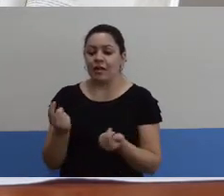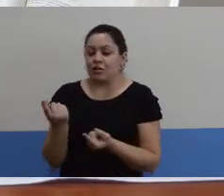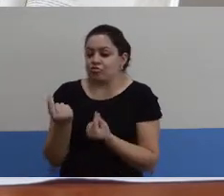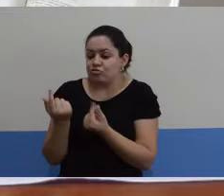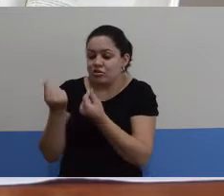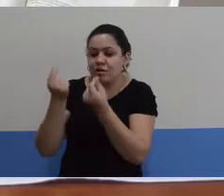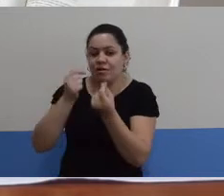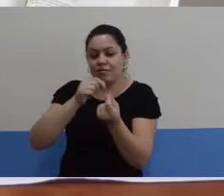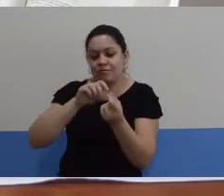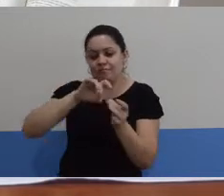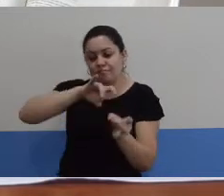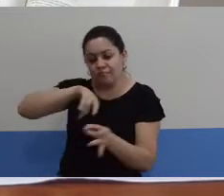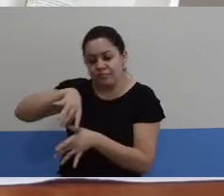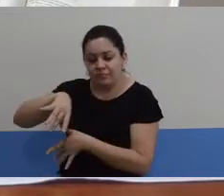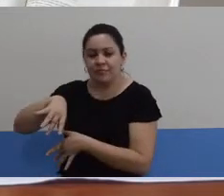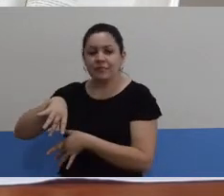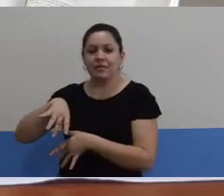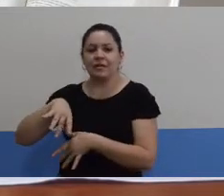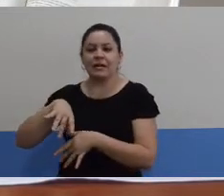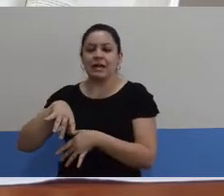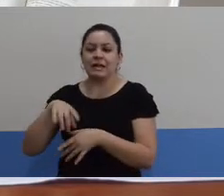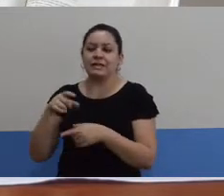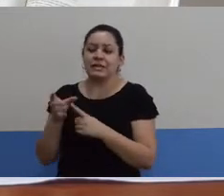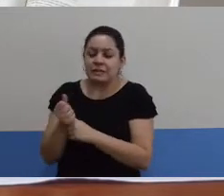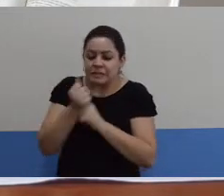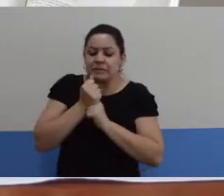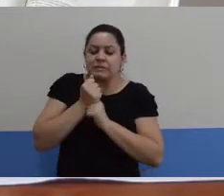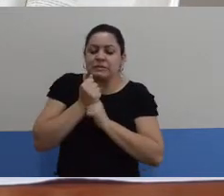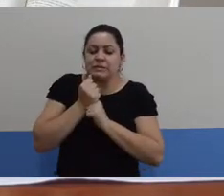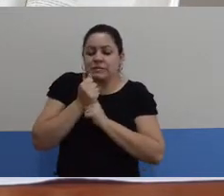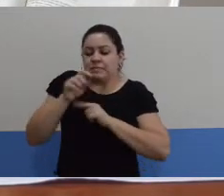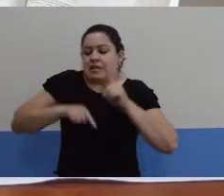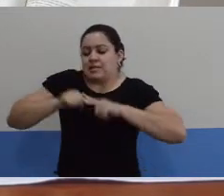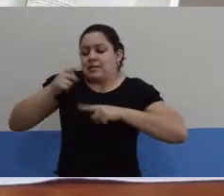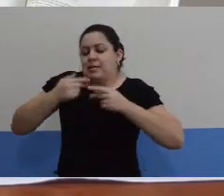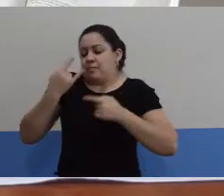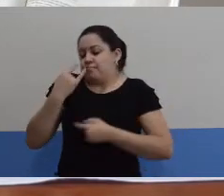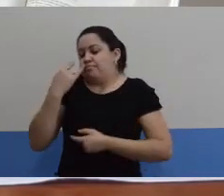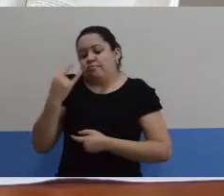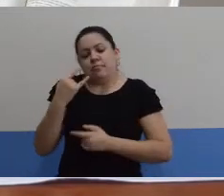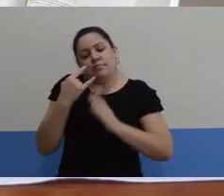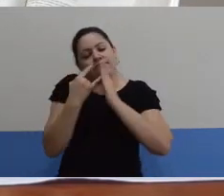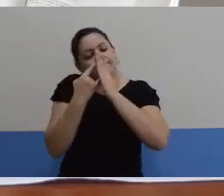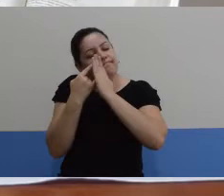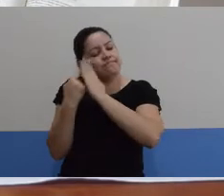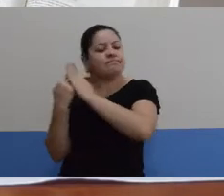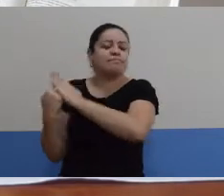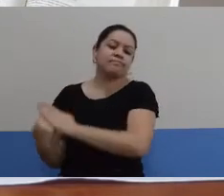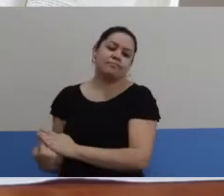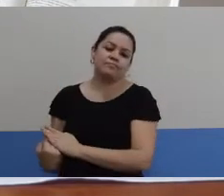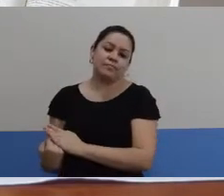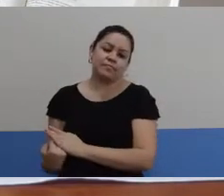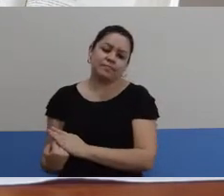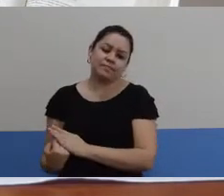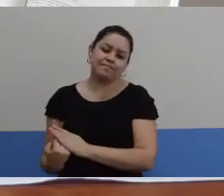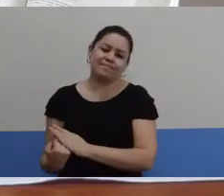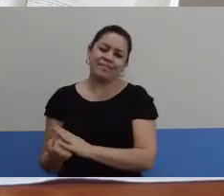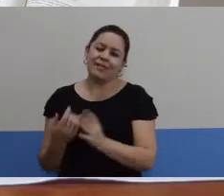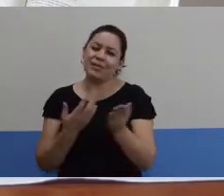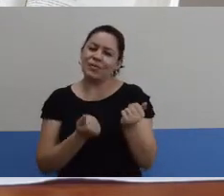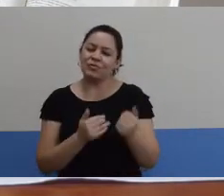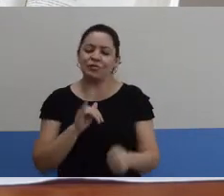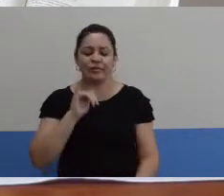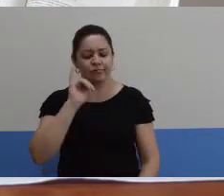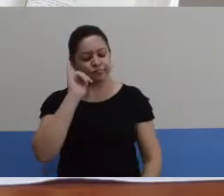nesse despojamento se colocar mais a serviço. Diz que o jovem foi triste, porque ele não queria viver